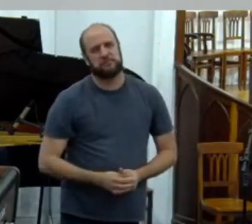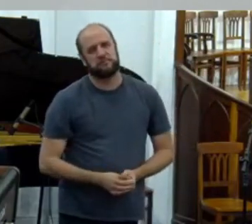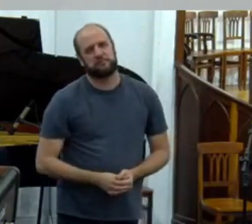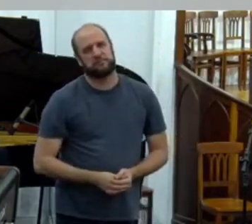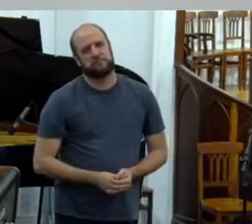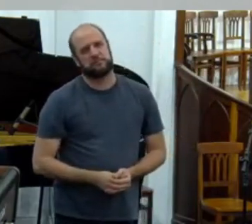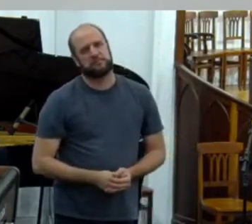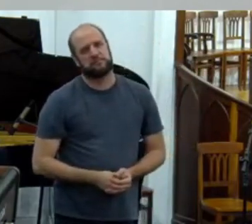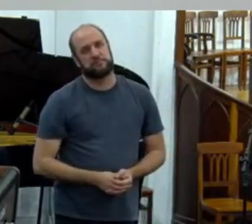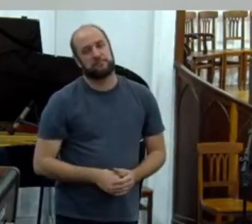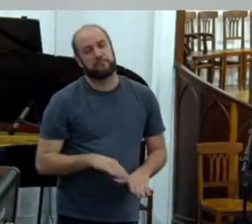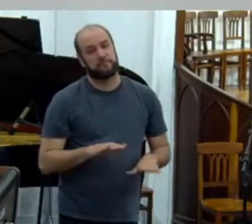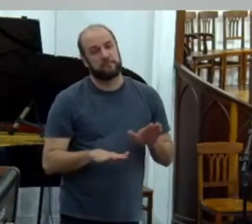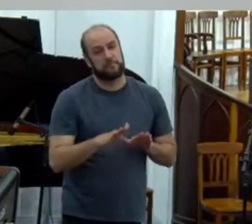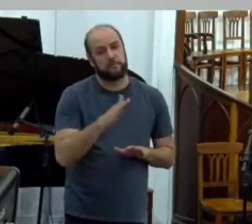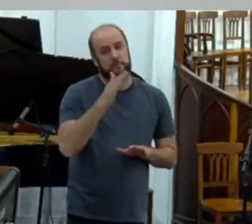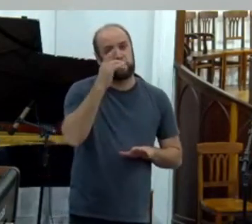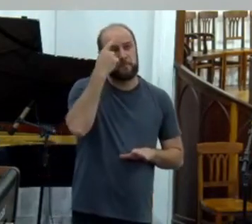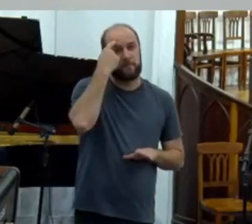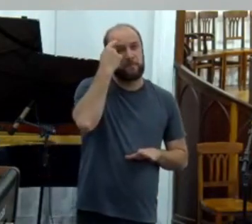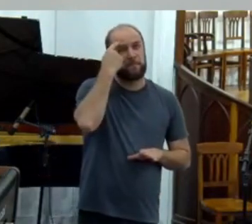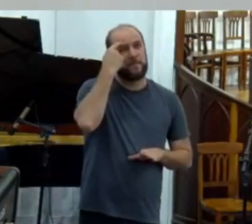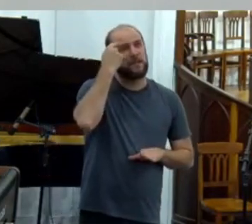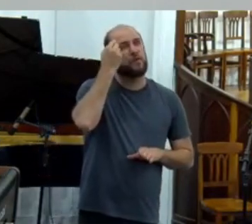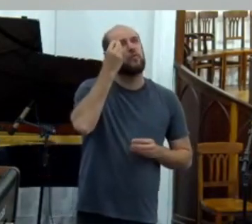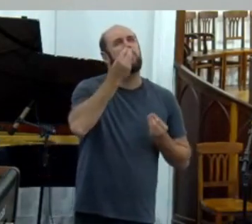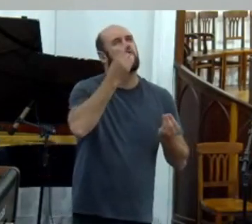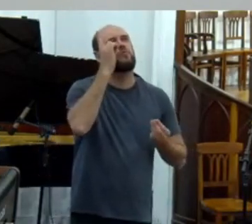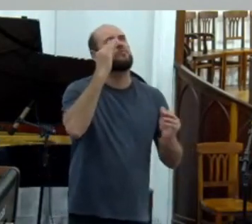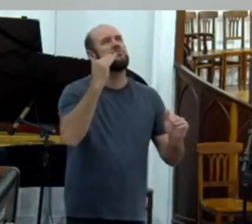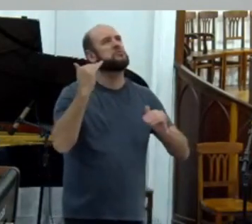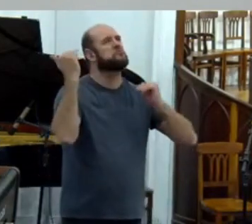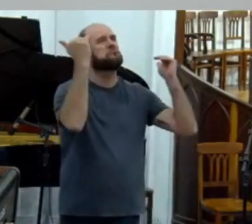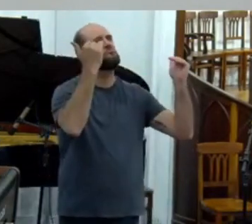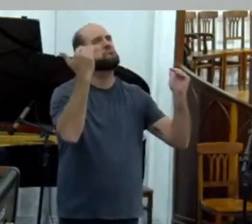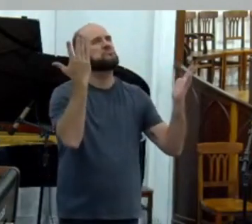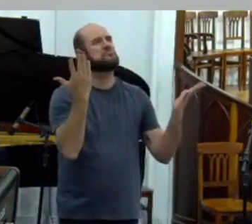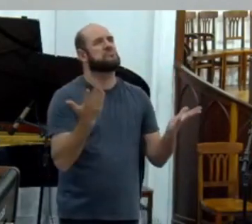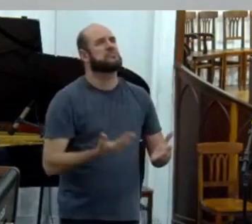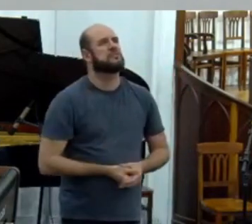Talvez na mente de muitos surja: como Deus é soberano num cenário como esse?